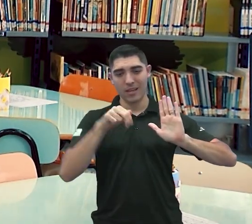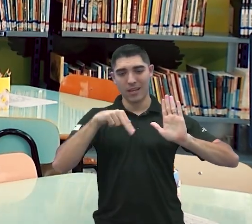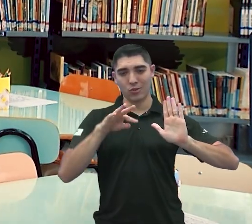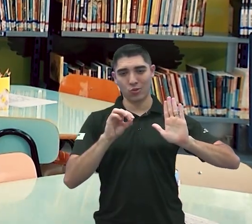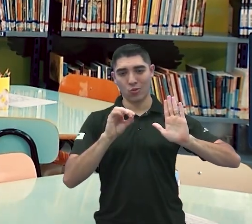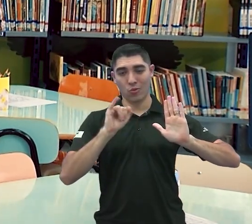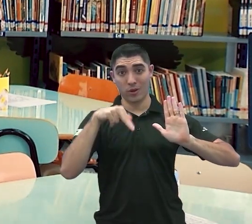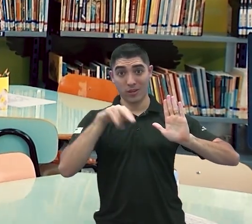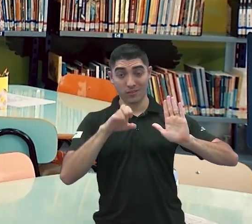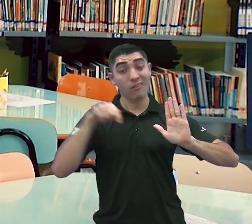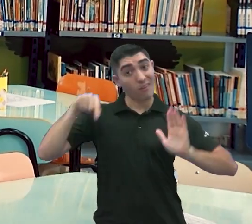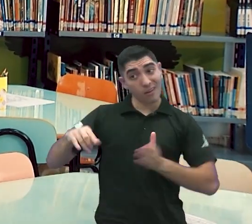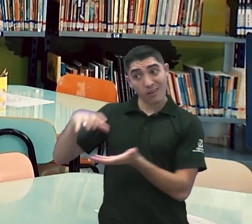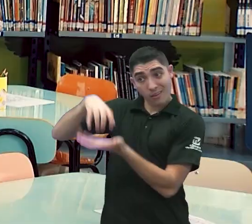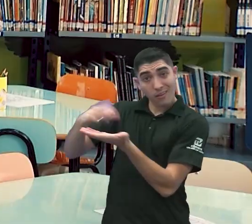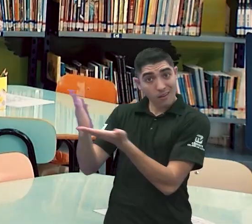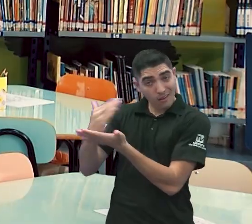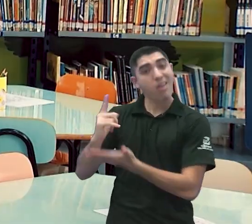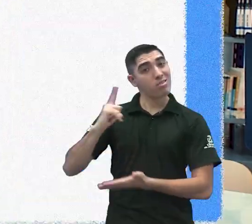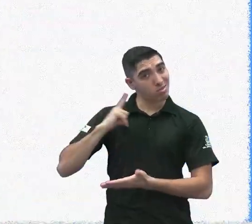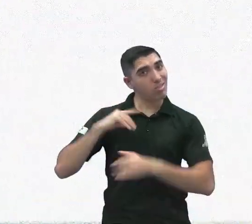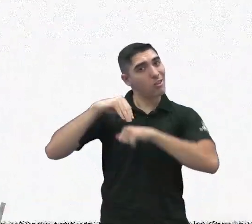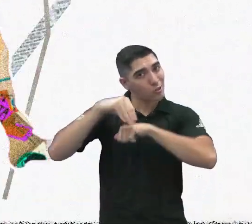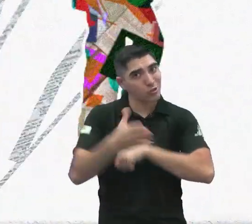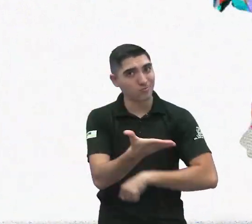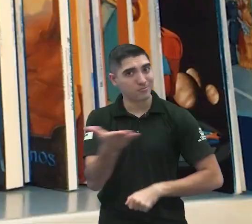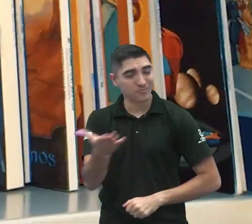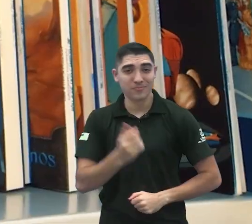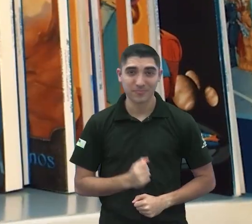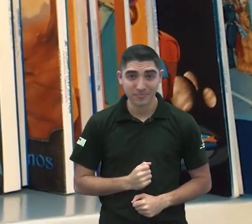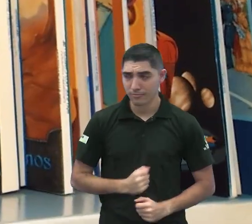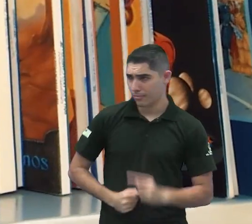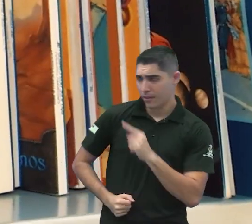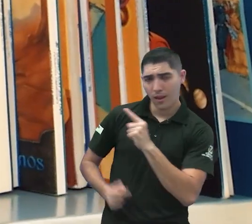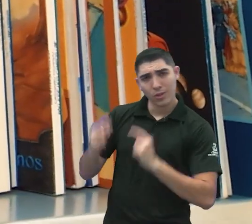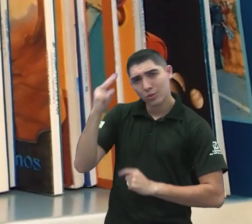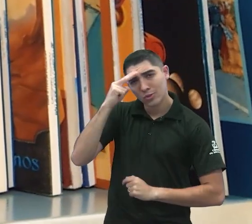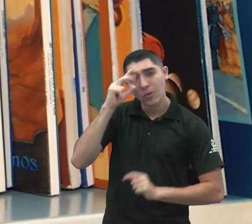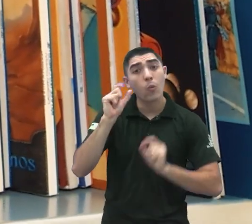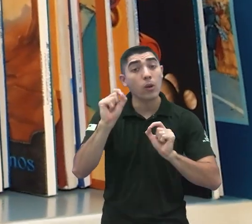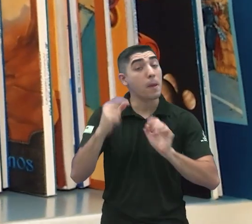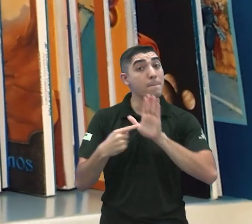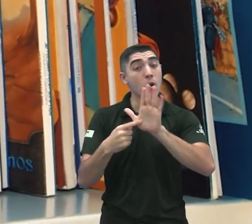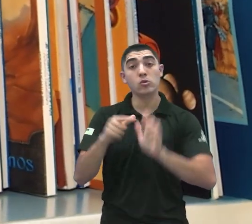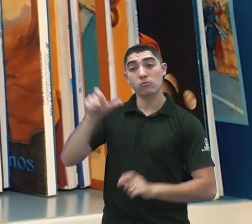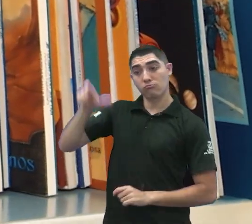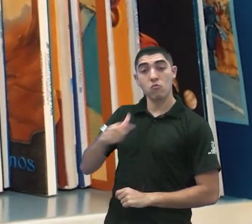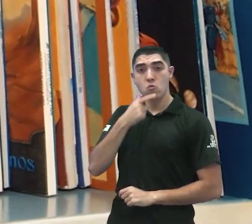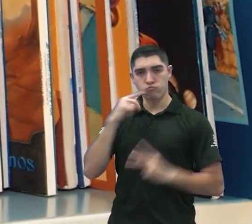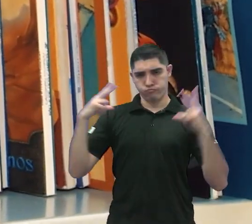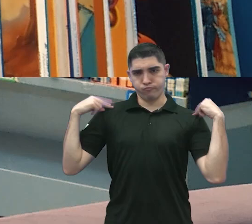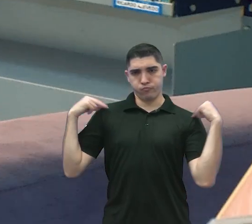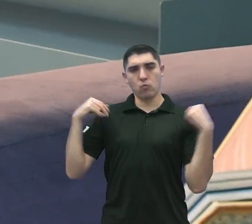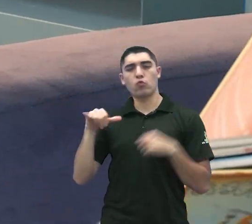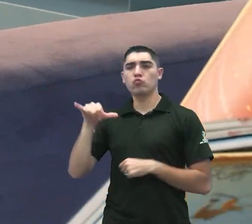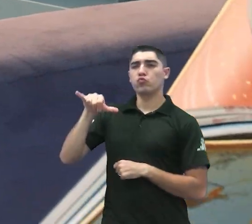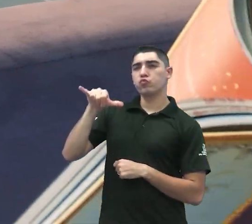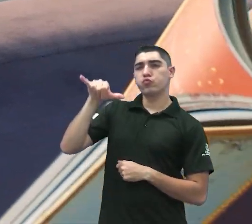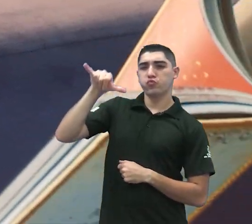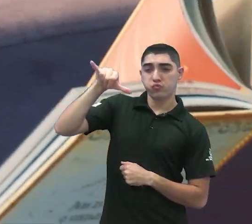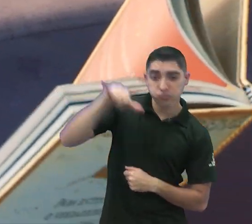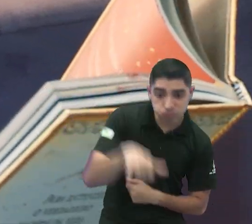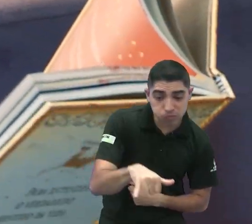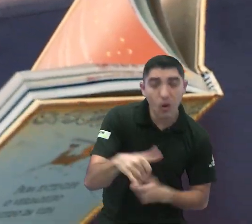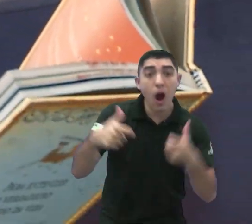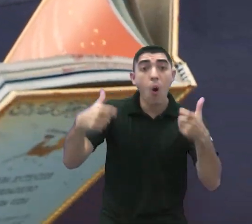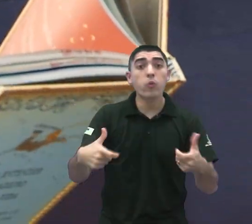Saint-Exupéry. E esse livro tem na biblioteca. Essa história começa quando um piloto cai com seu avião no deserto e encontra